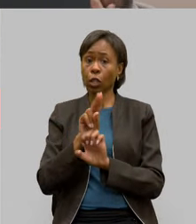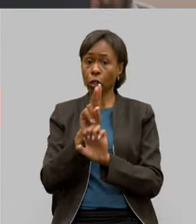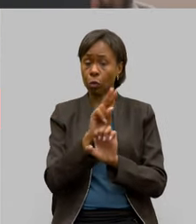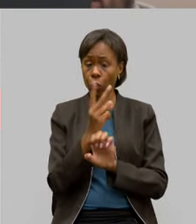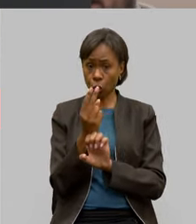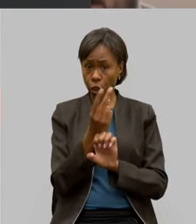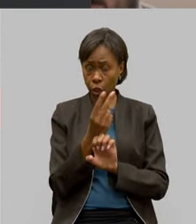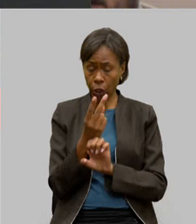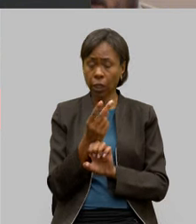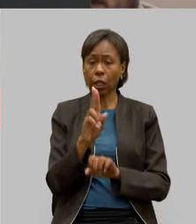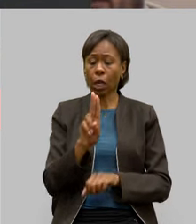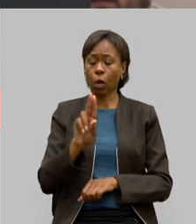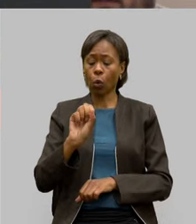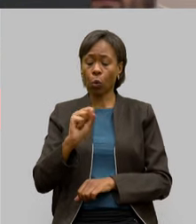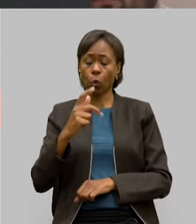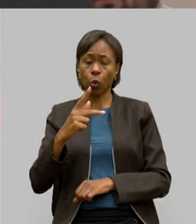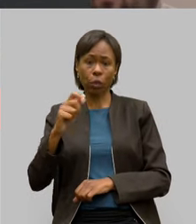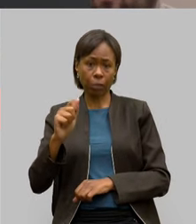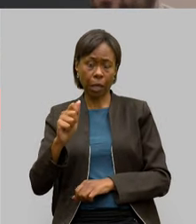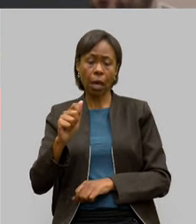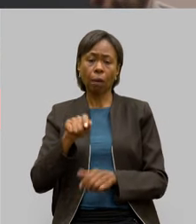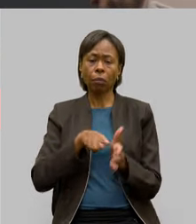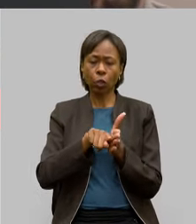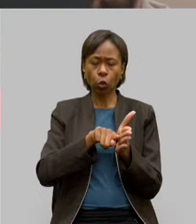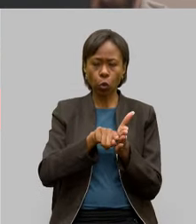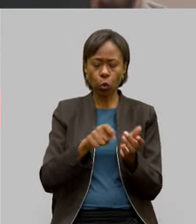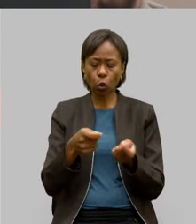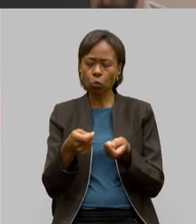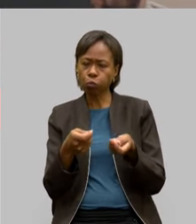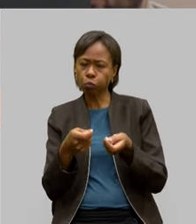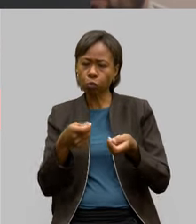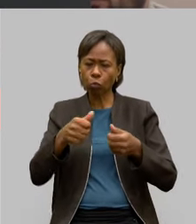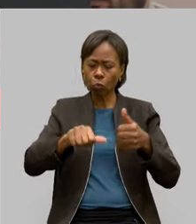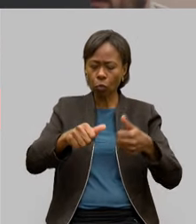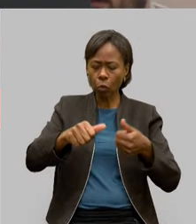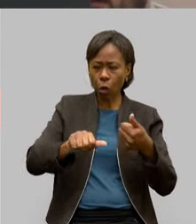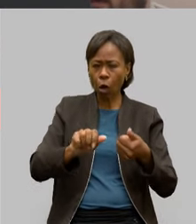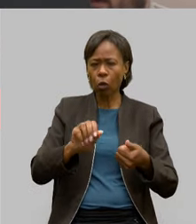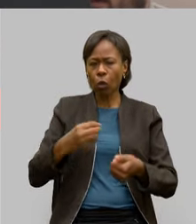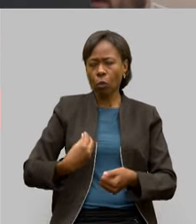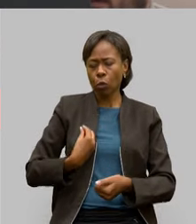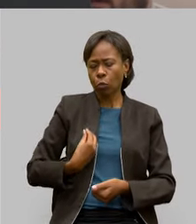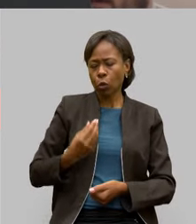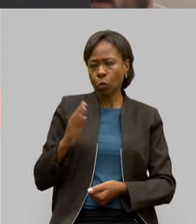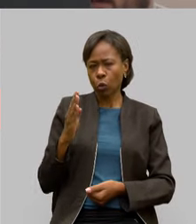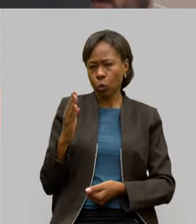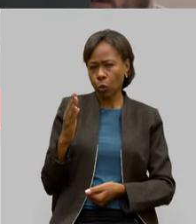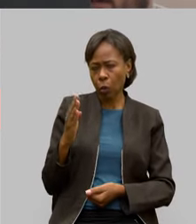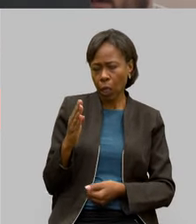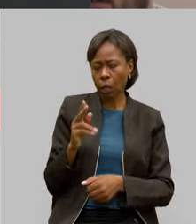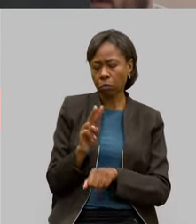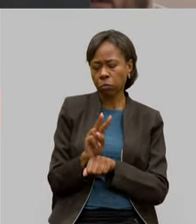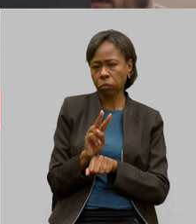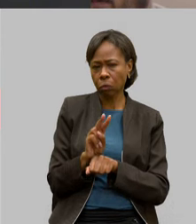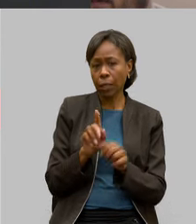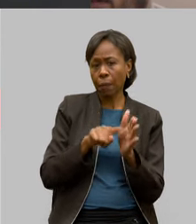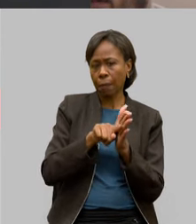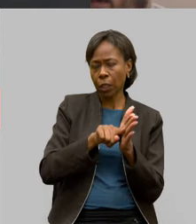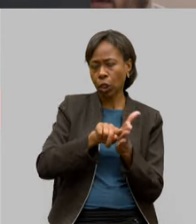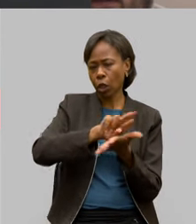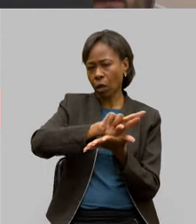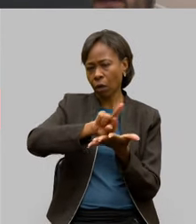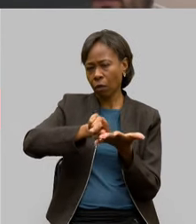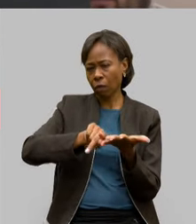nível de doutorado na área de controle biológico conservativo desenvolve pesquisas sobre insetos